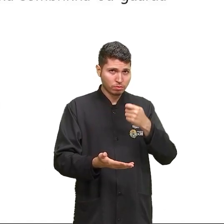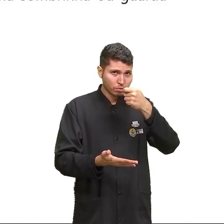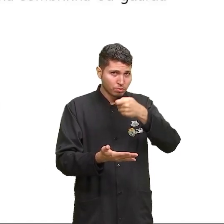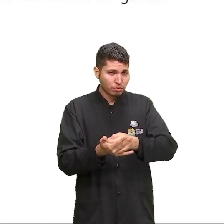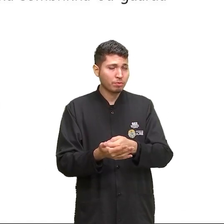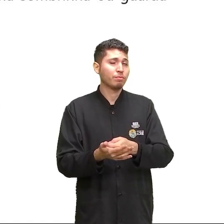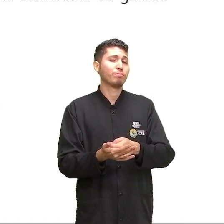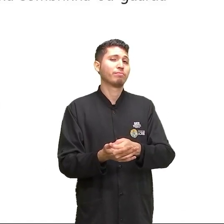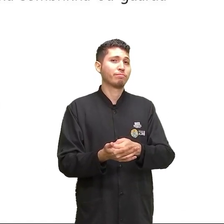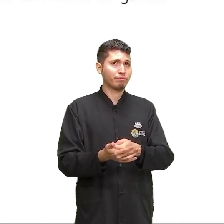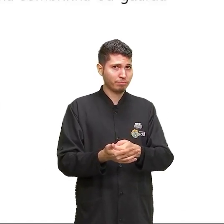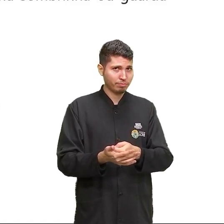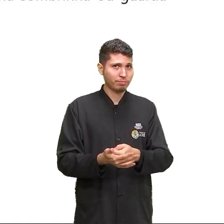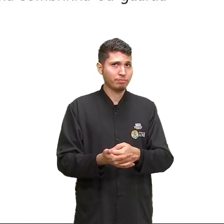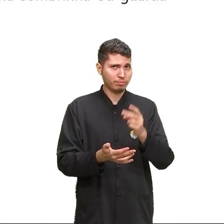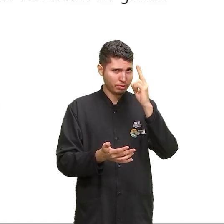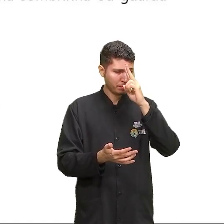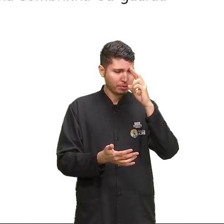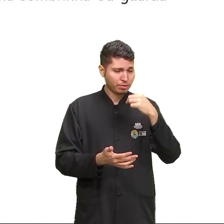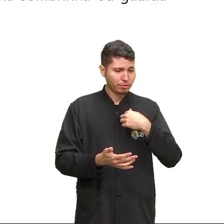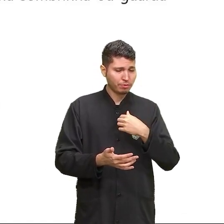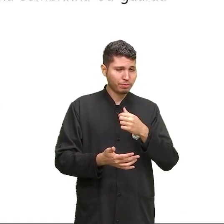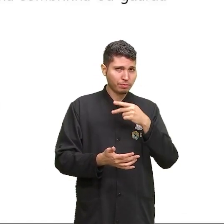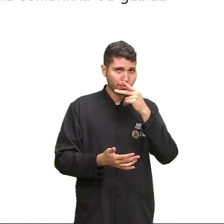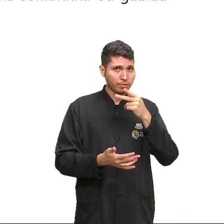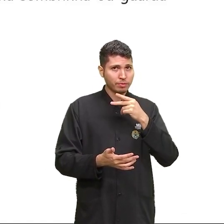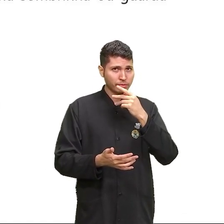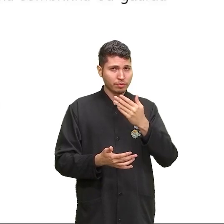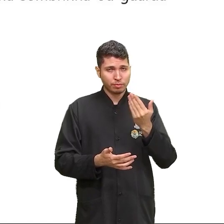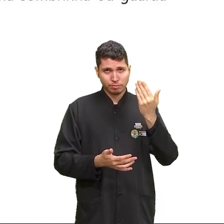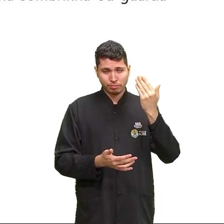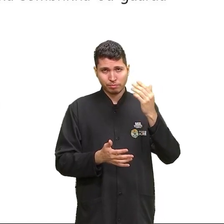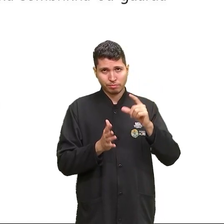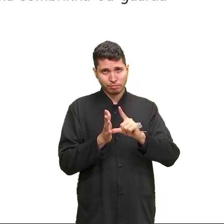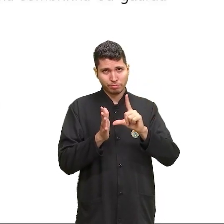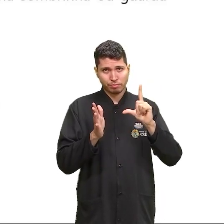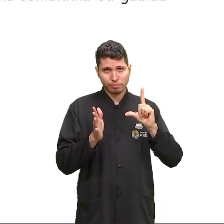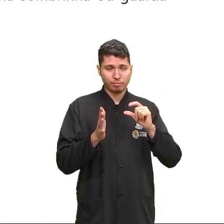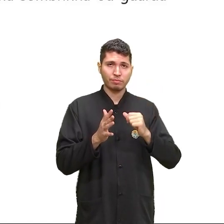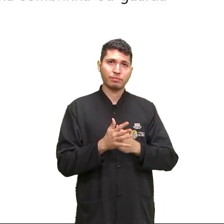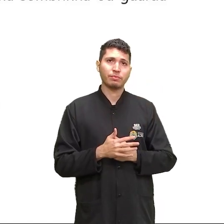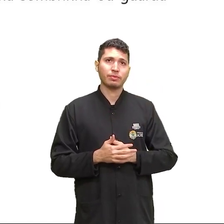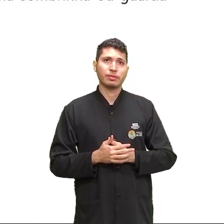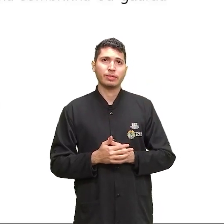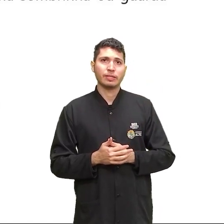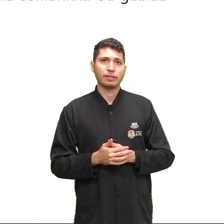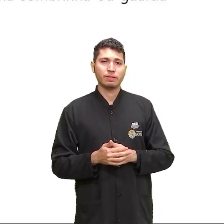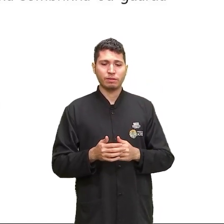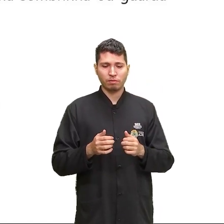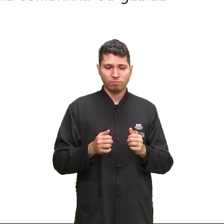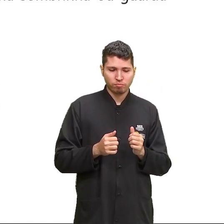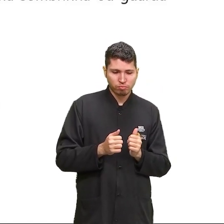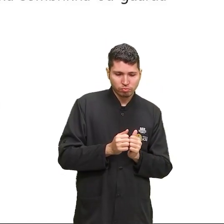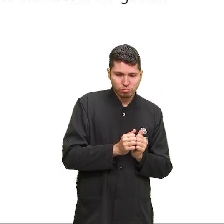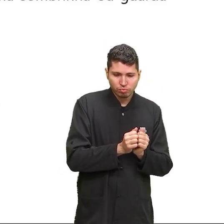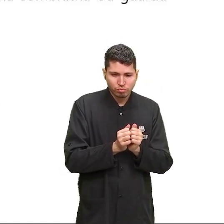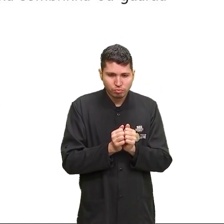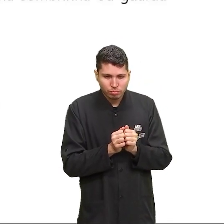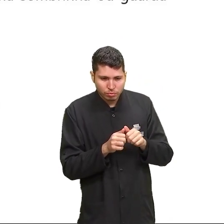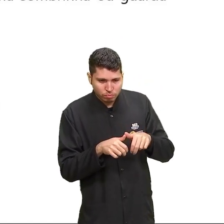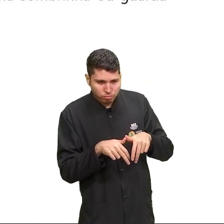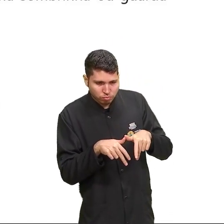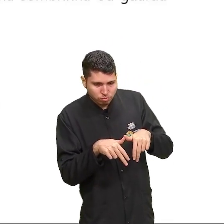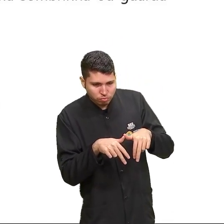Então é mais ou menos isso que a questão quer saber. O que esse ato de carregar os seus senhores, de andar acompanhando os seus senhores